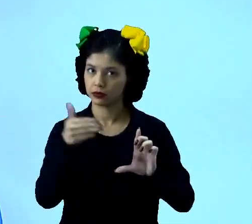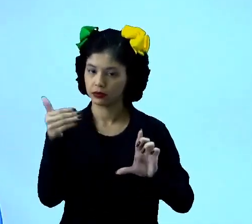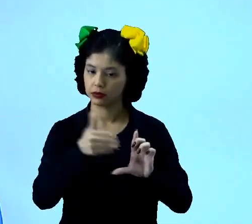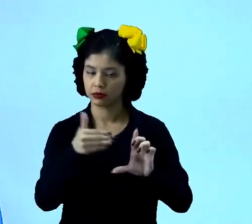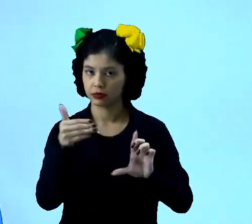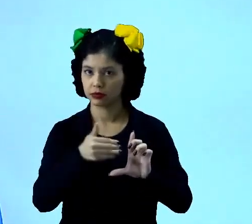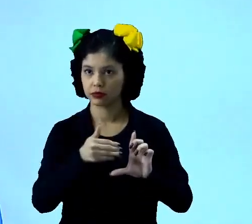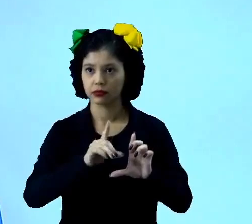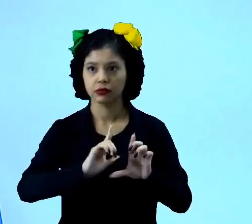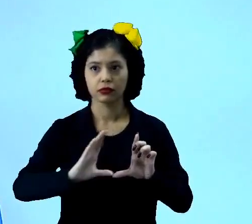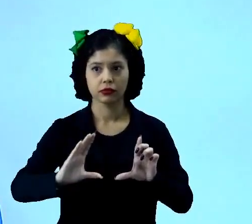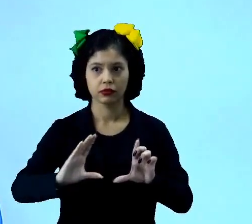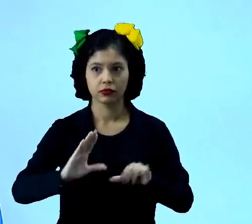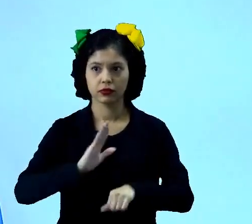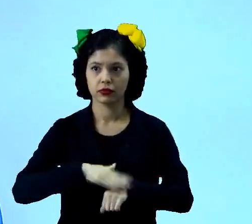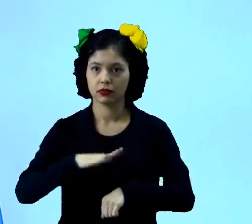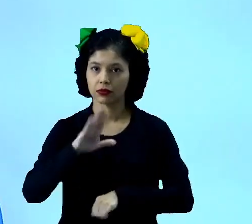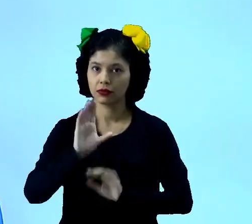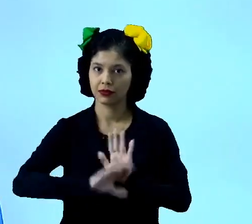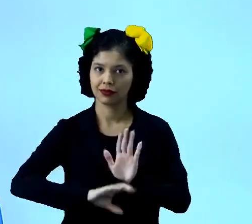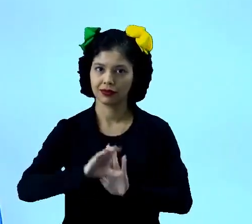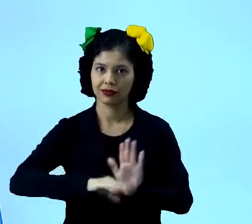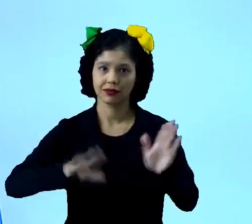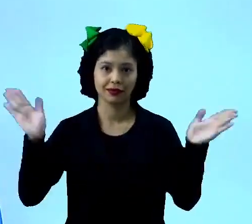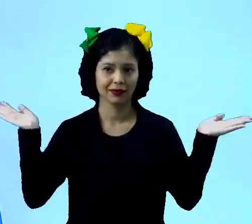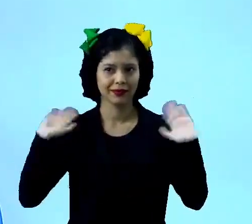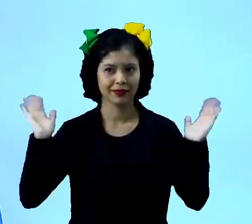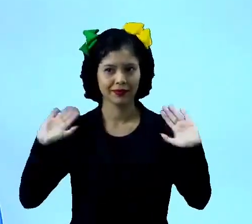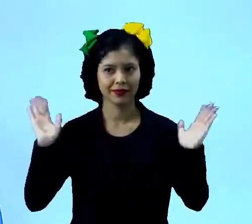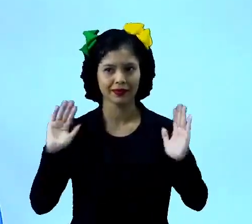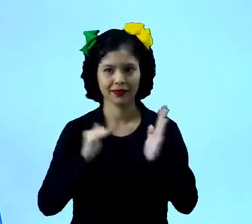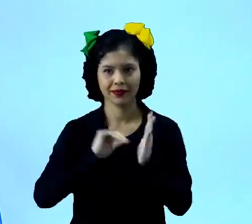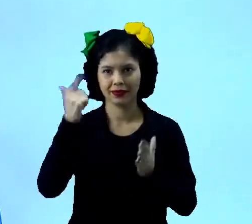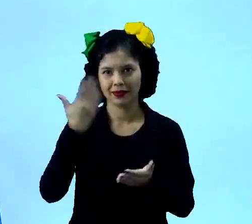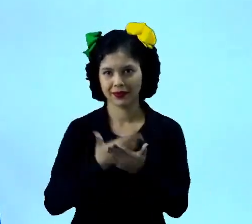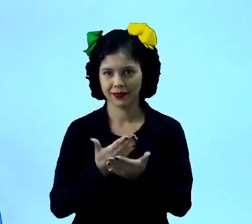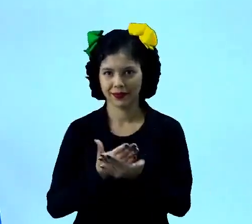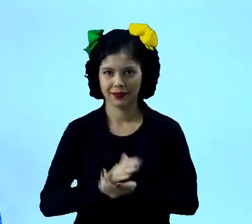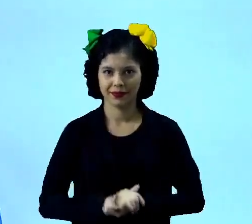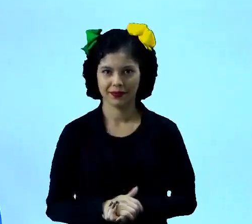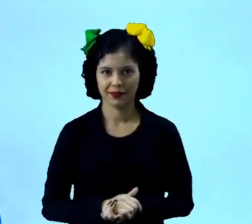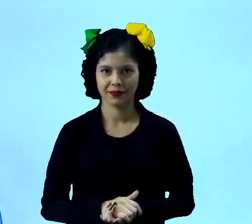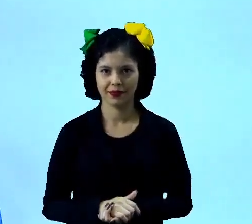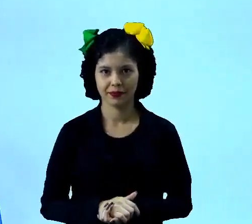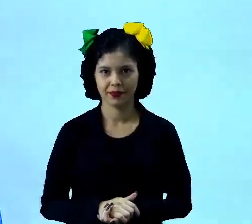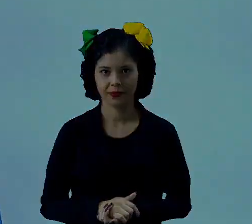a esse e demais conteúdos, acesse a plataforma Eduque. Tchau, tchau, até a próxima aula.